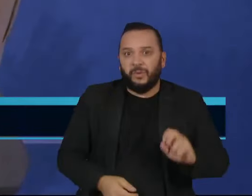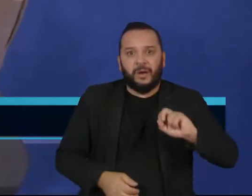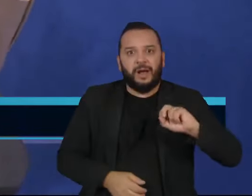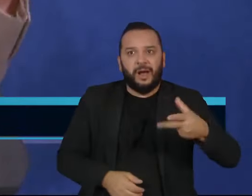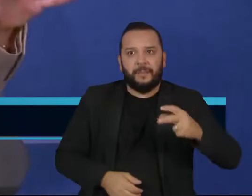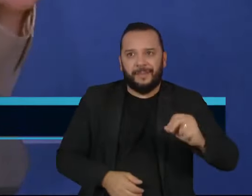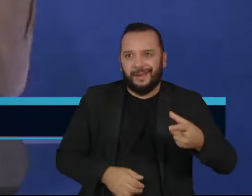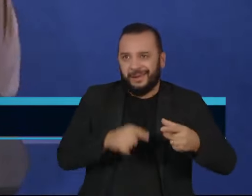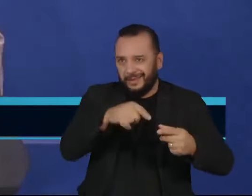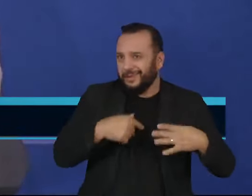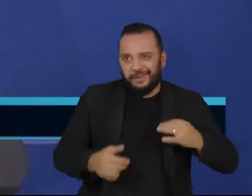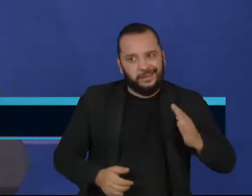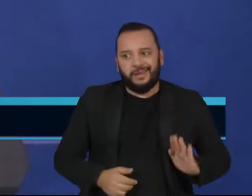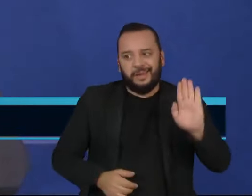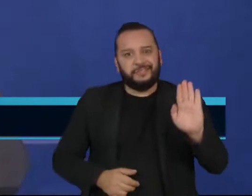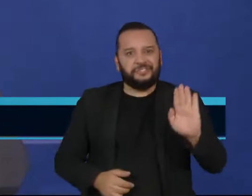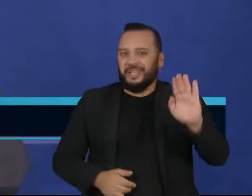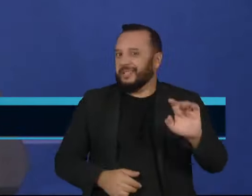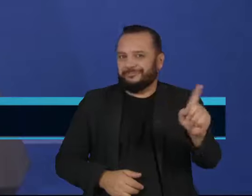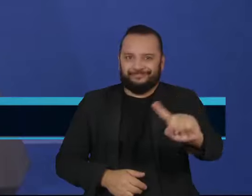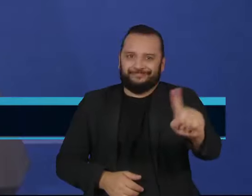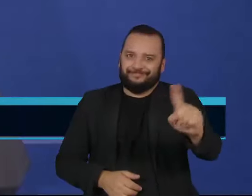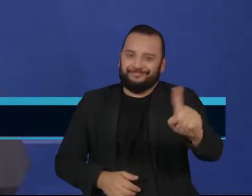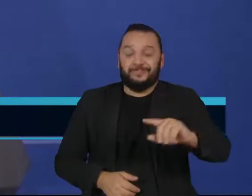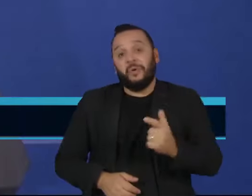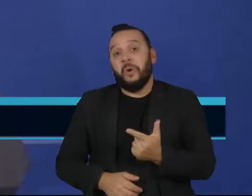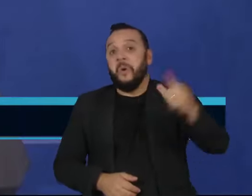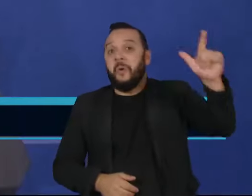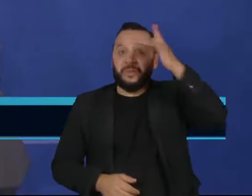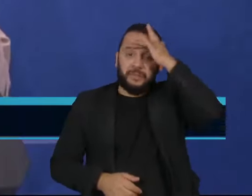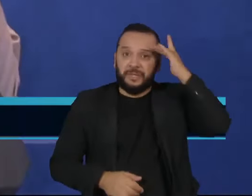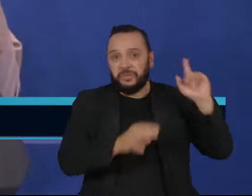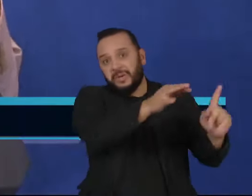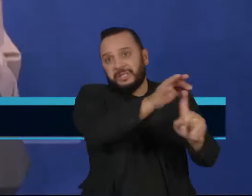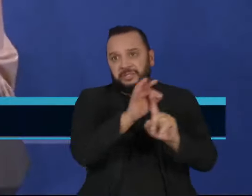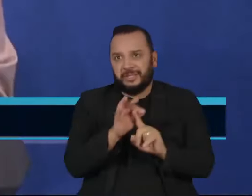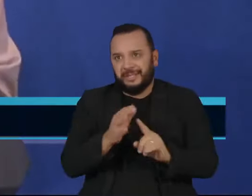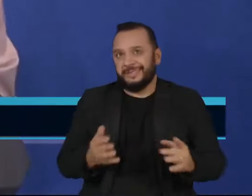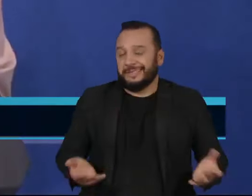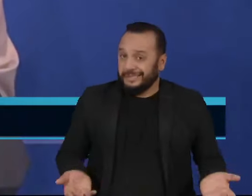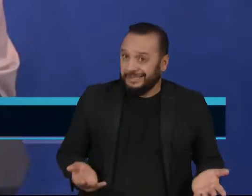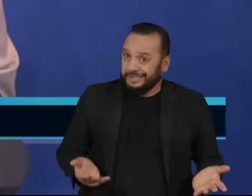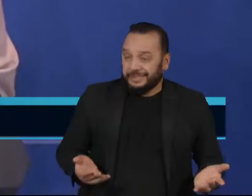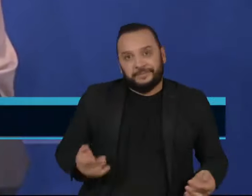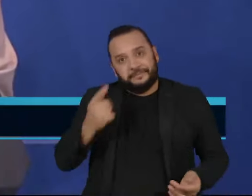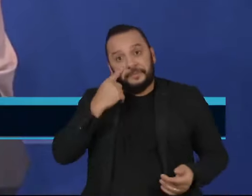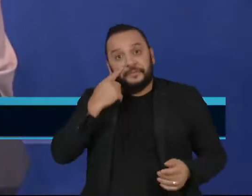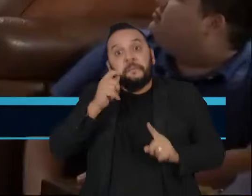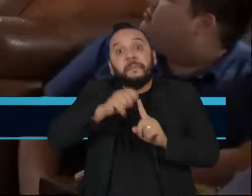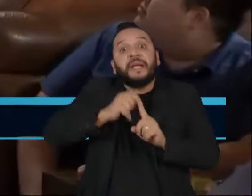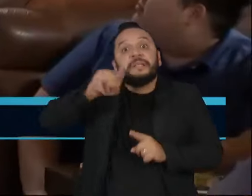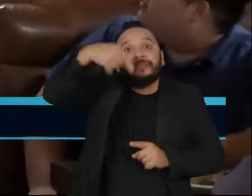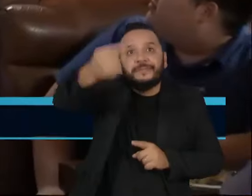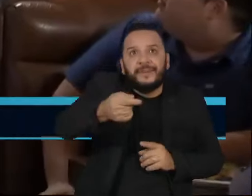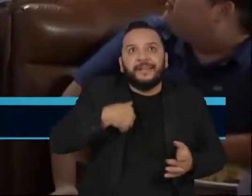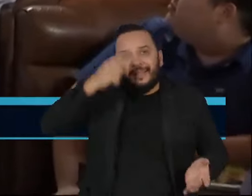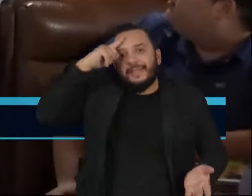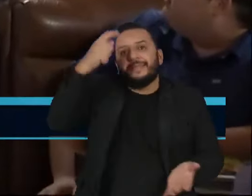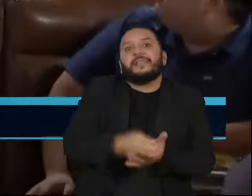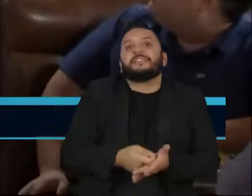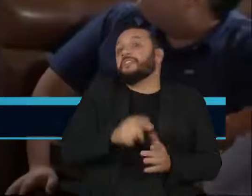seria a indicada de Biden para liderar a chapa democrata. Essa definição ficaria para o próximo mês, antes da convenção